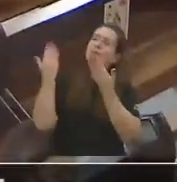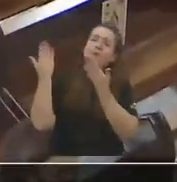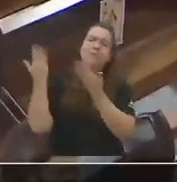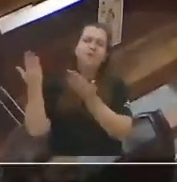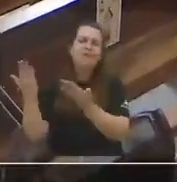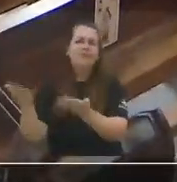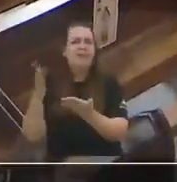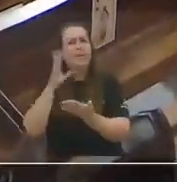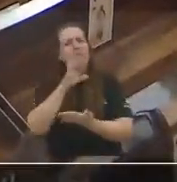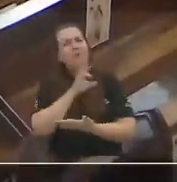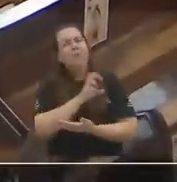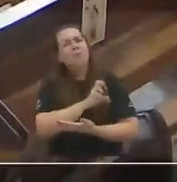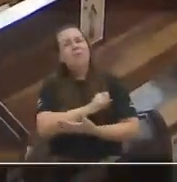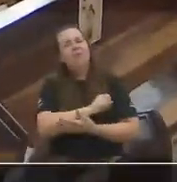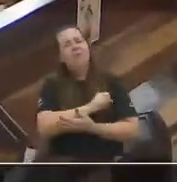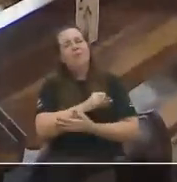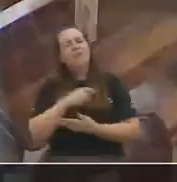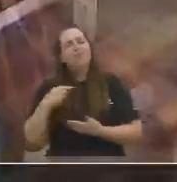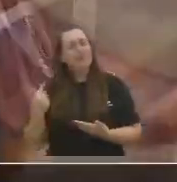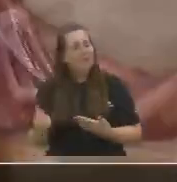mãos, o seu